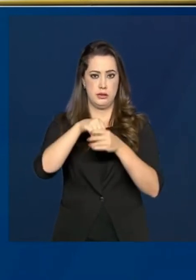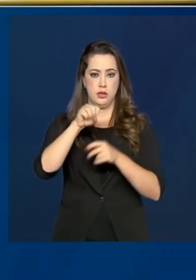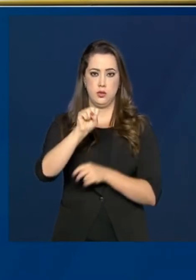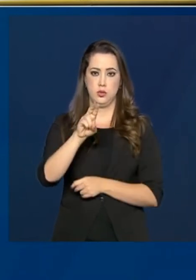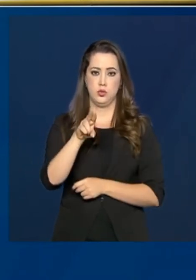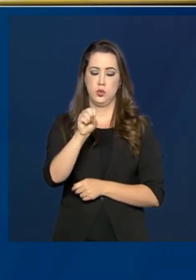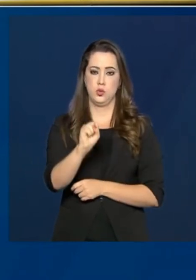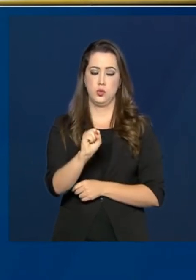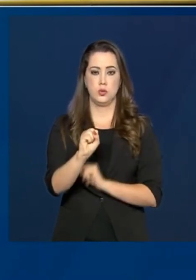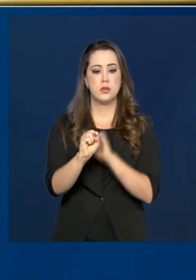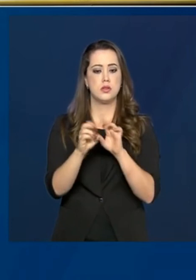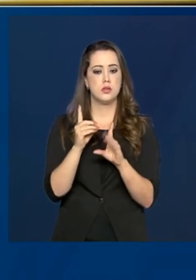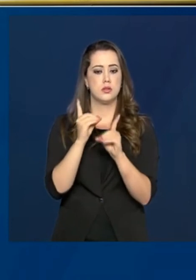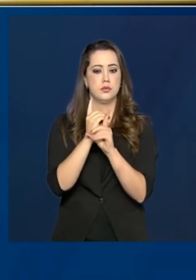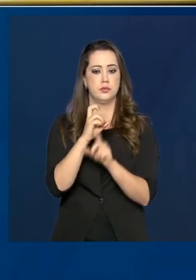e encontramos